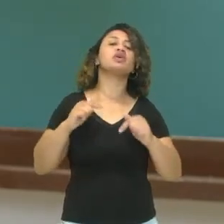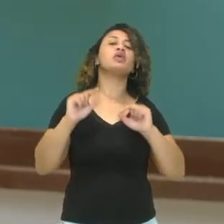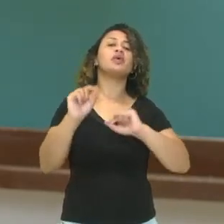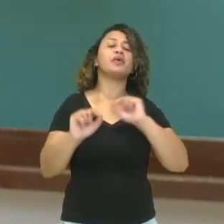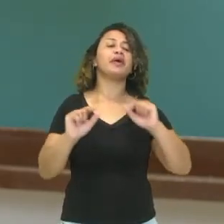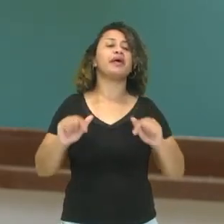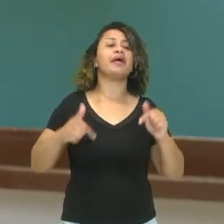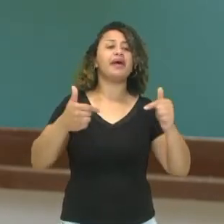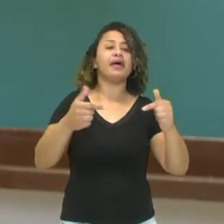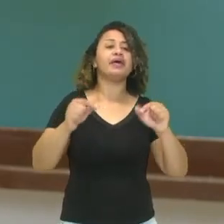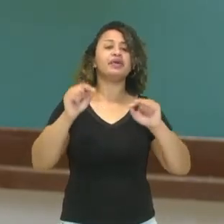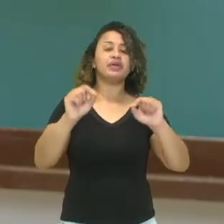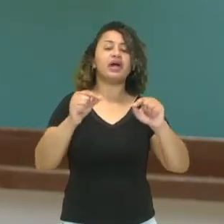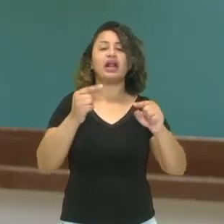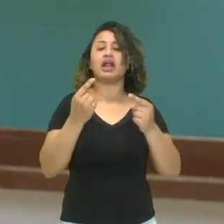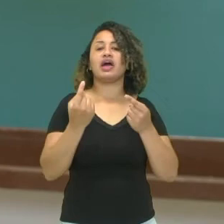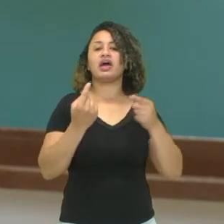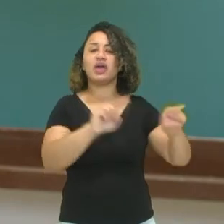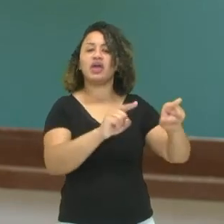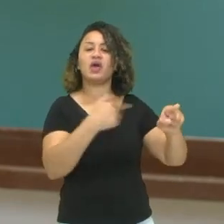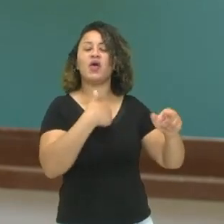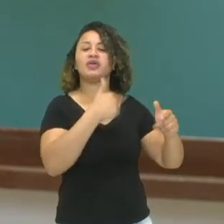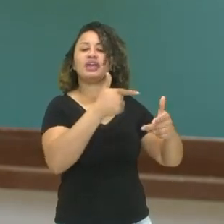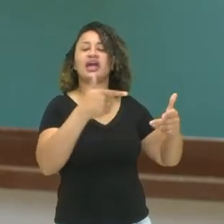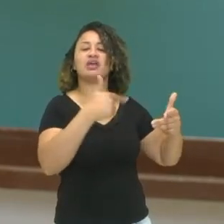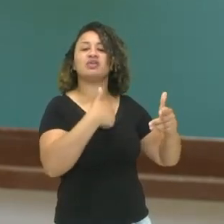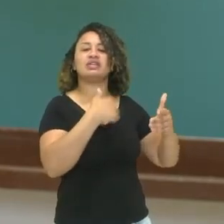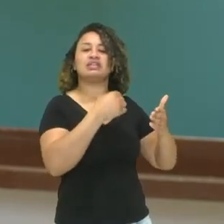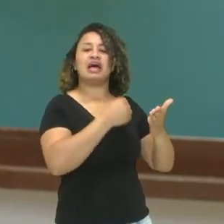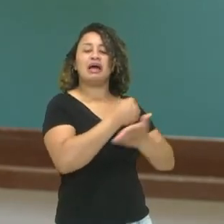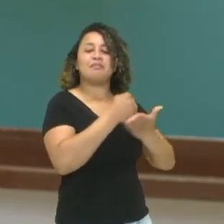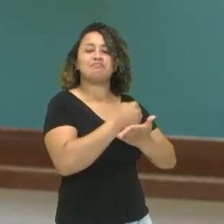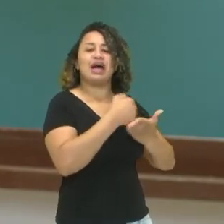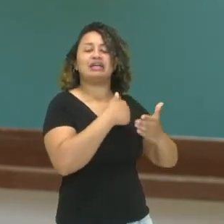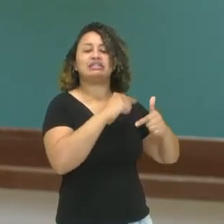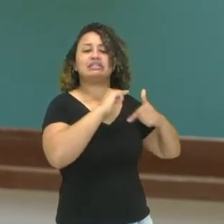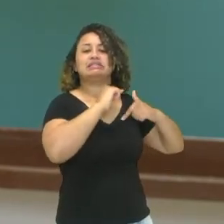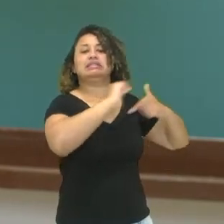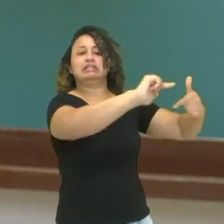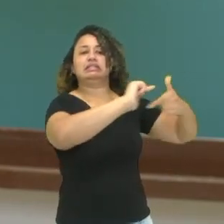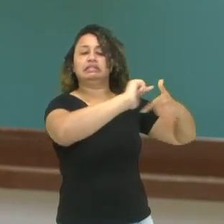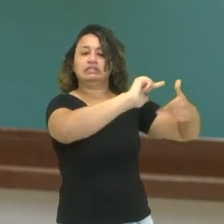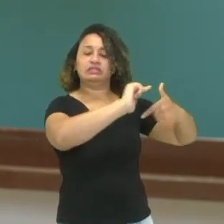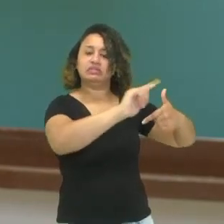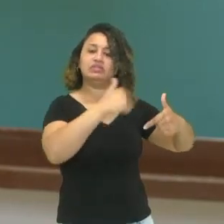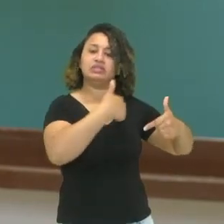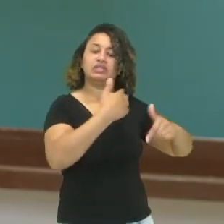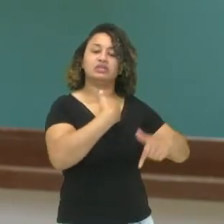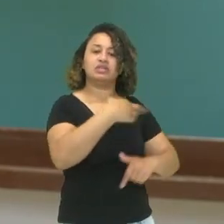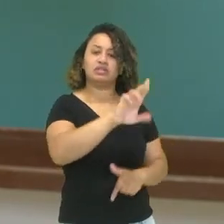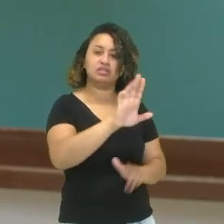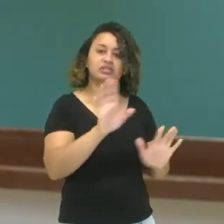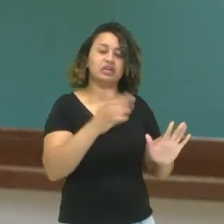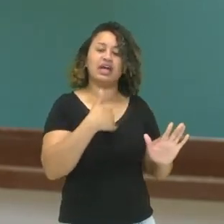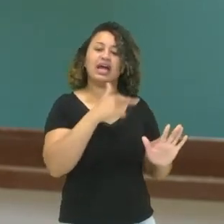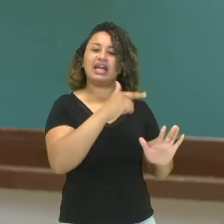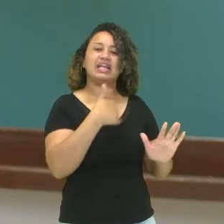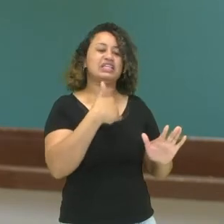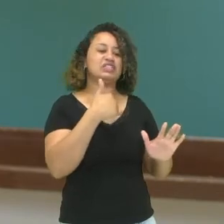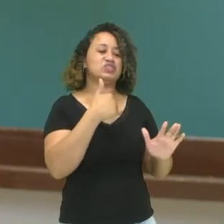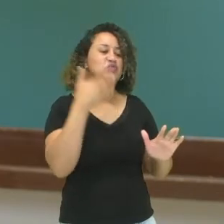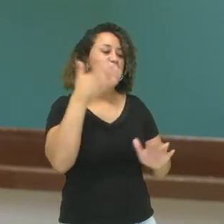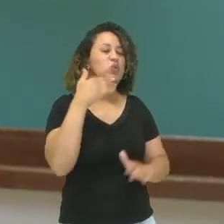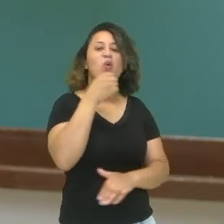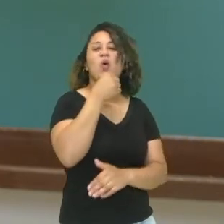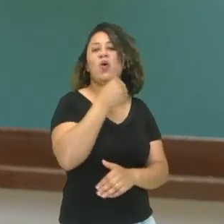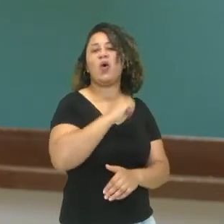progressistas, ou seja, ela é contra o fundamentalismo religioso, que inclusive não combina com o cristianismo. Discurso de ódio